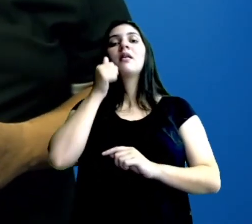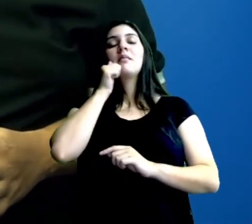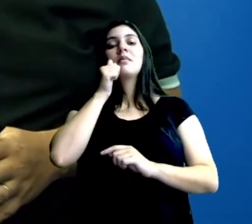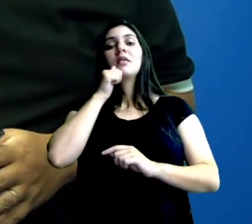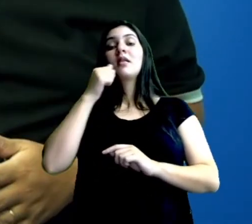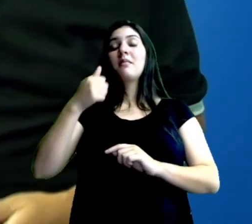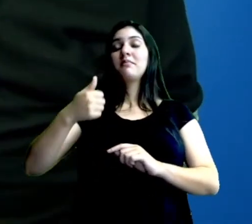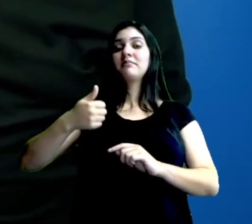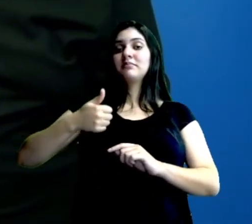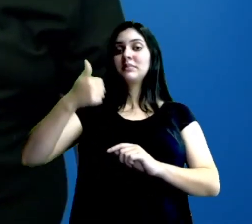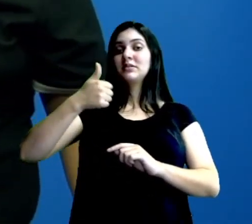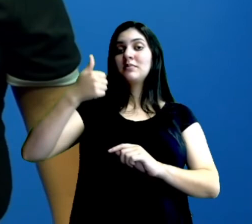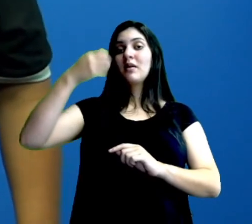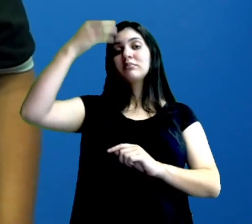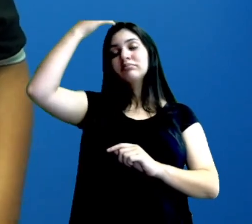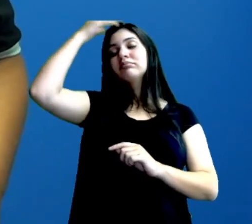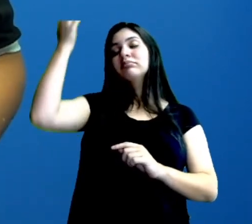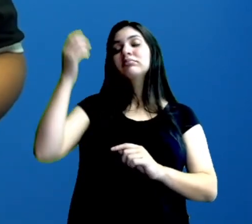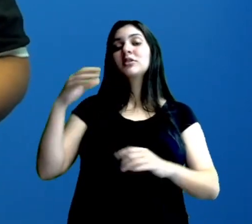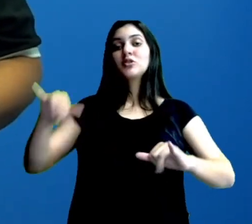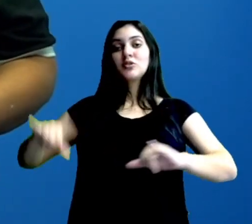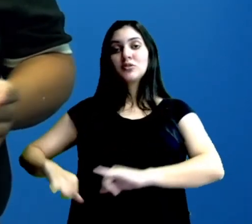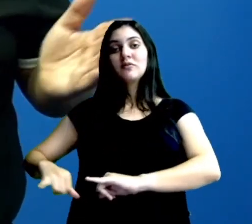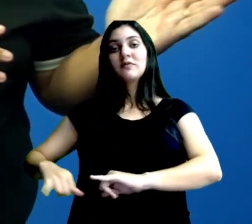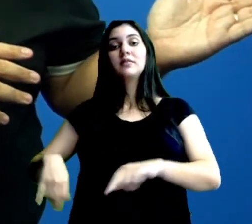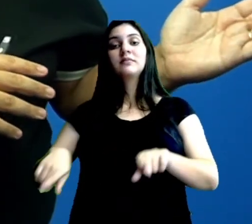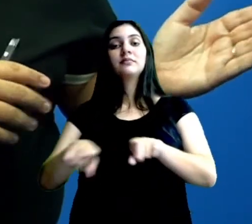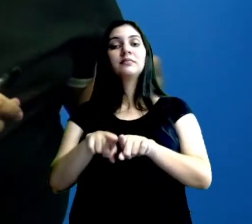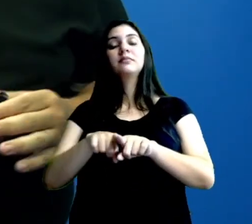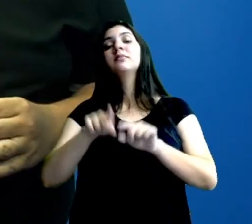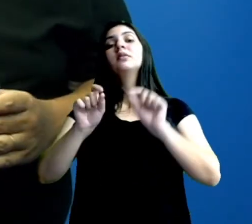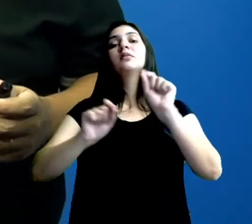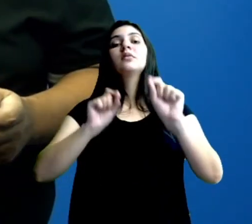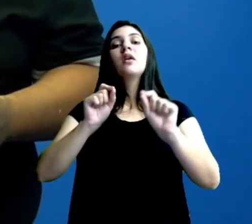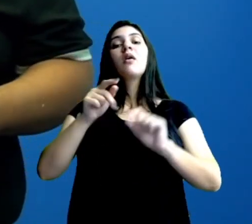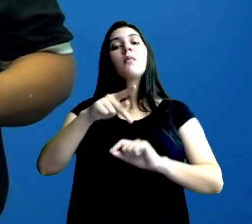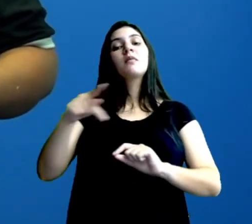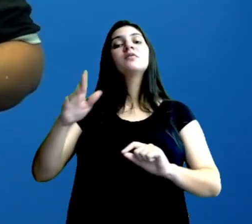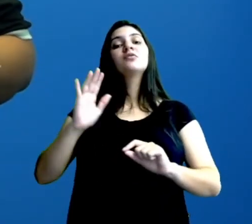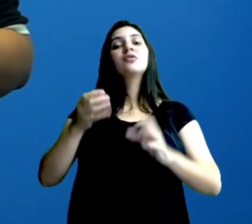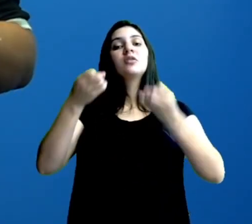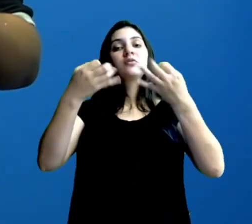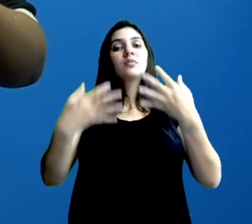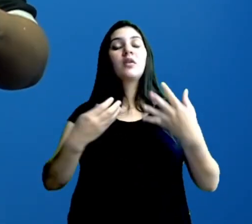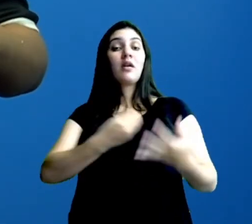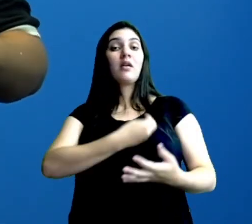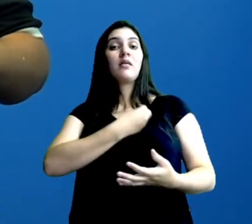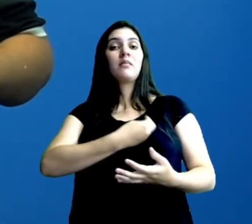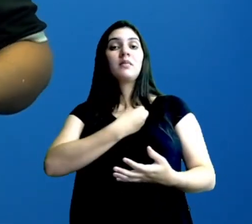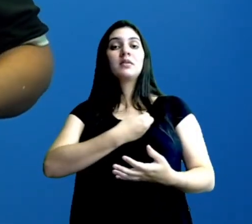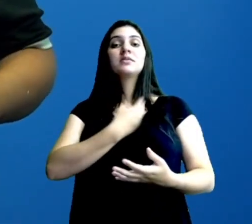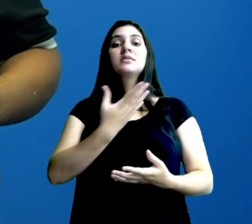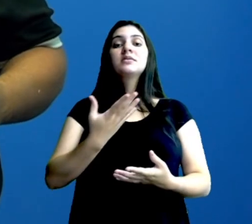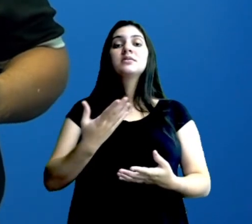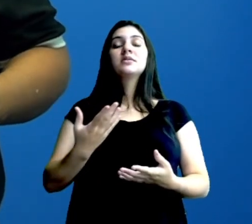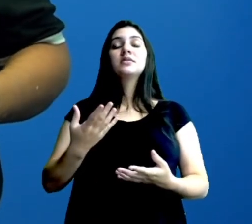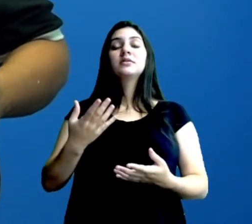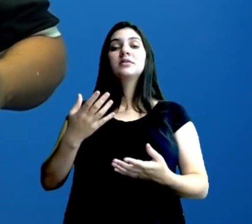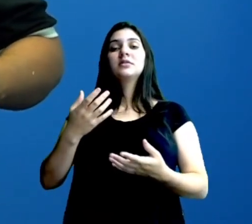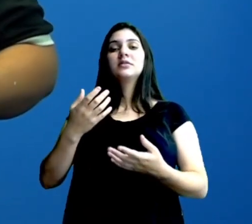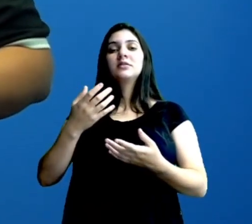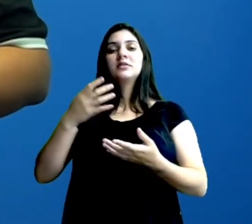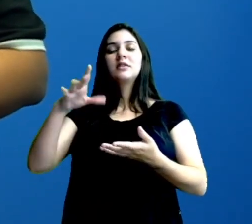principal sofrer, tá certo, gente? Também, como o professor falou, a presença de elementos